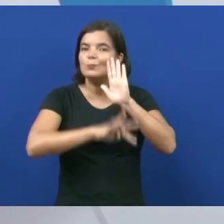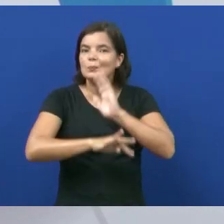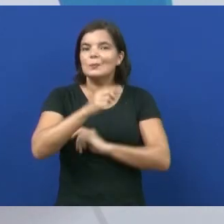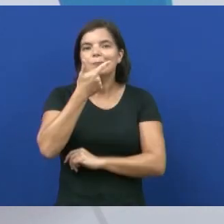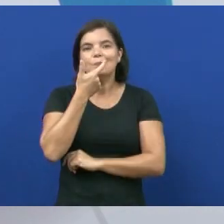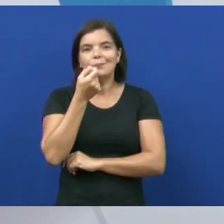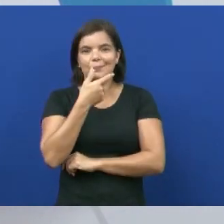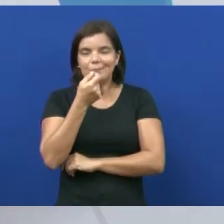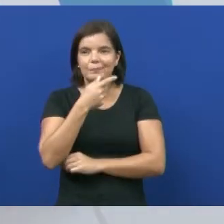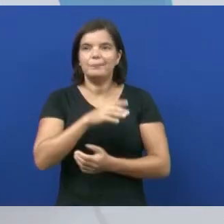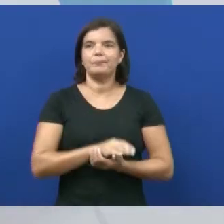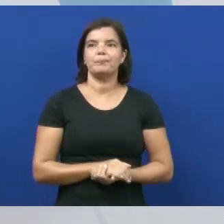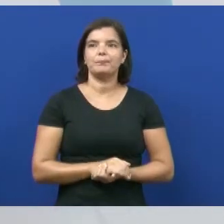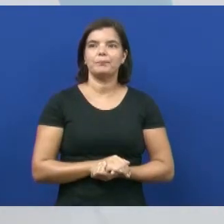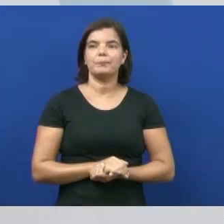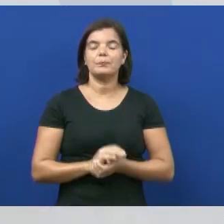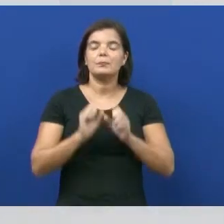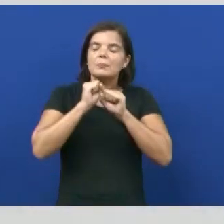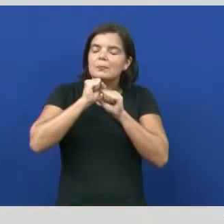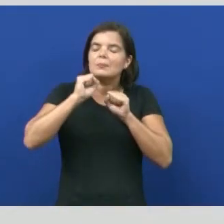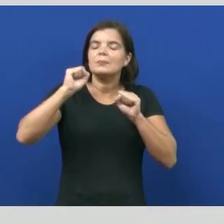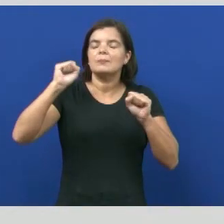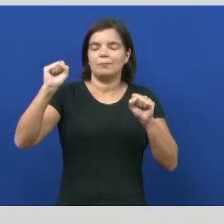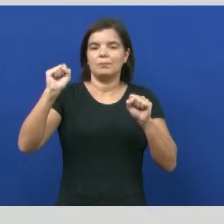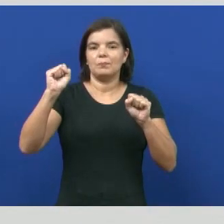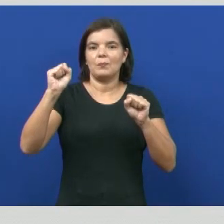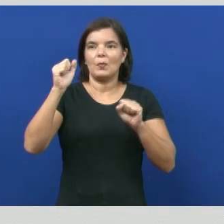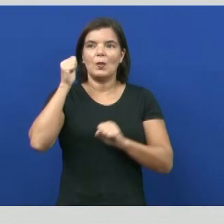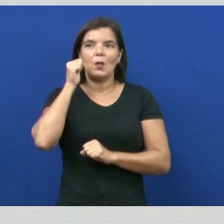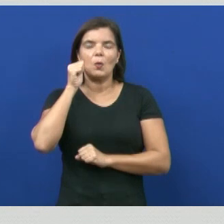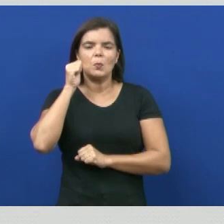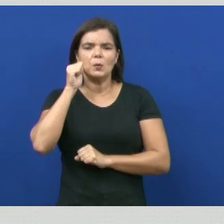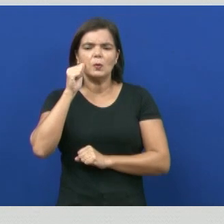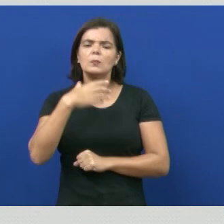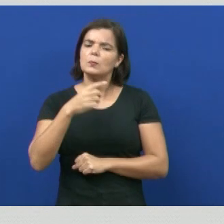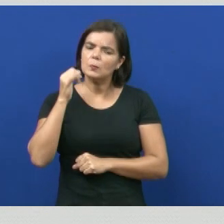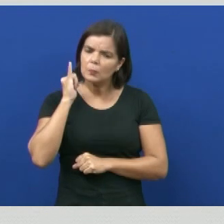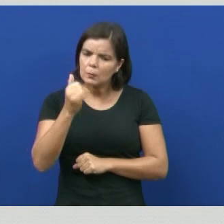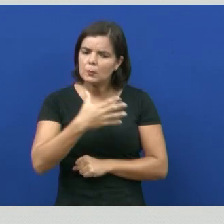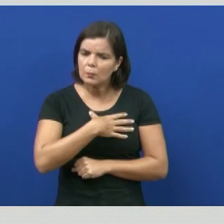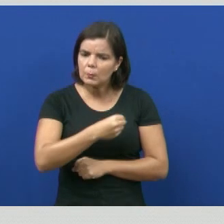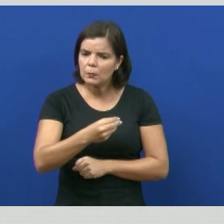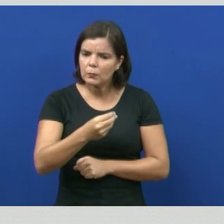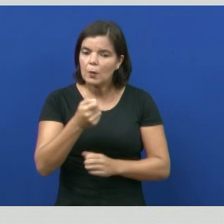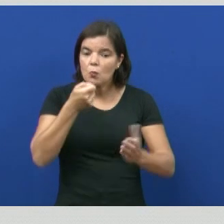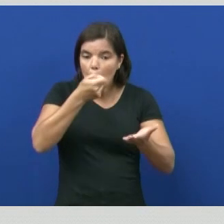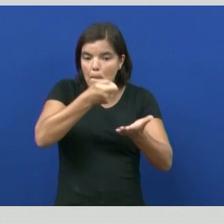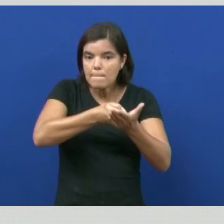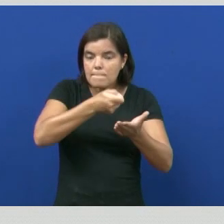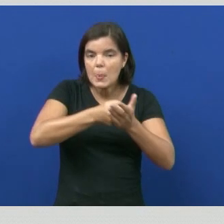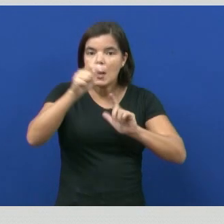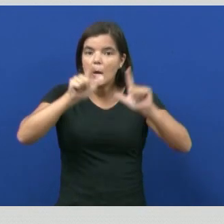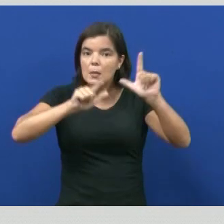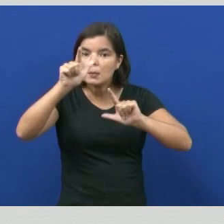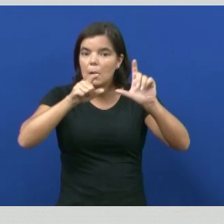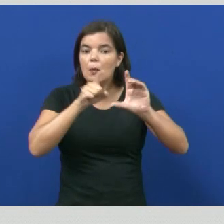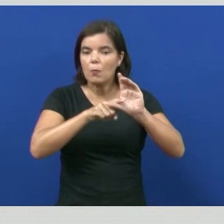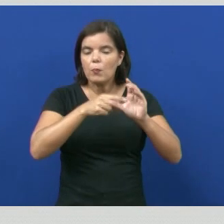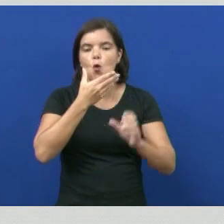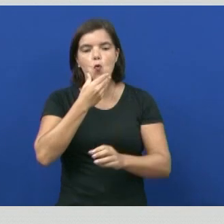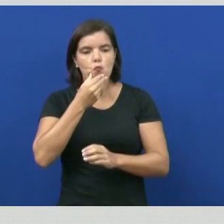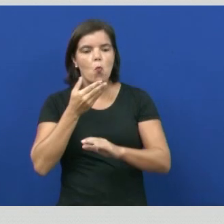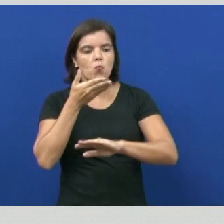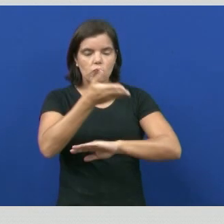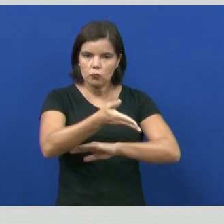Então, iniciando a leitura. Ao acordar, disse para a mulher: escuta, minha filha, hoje é dia de pagar a prestação da televisão. Vem aí o sujeito